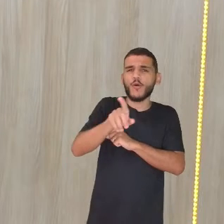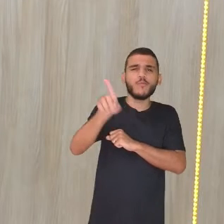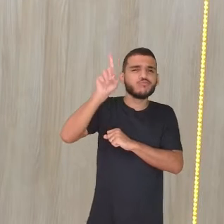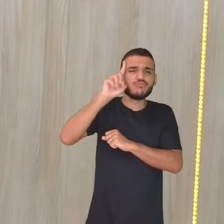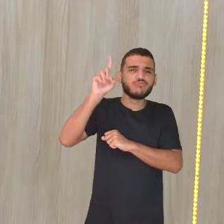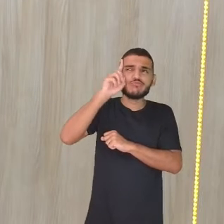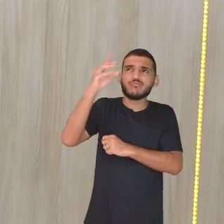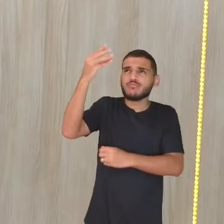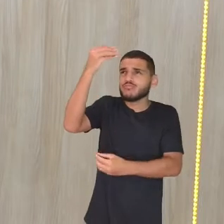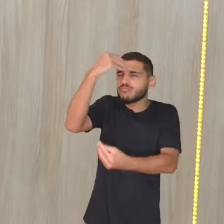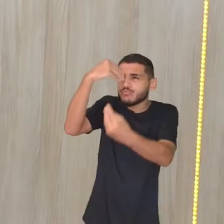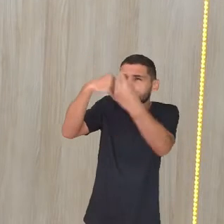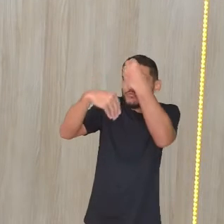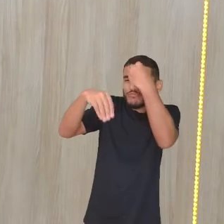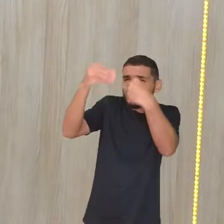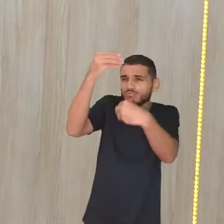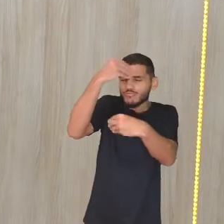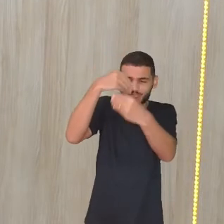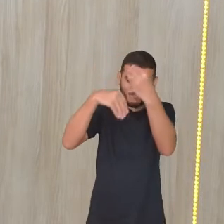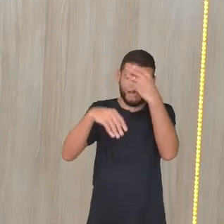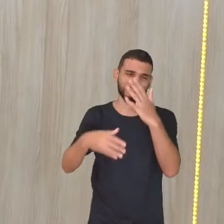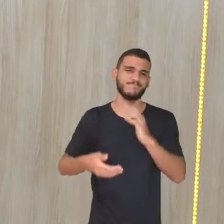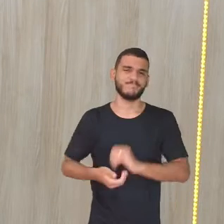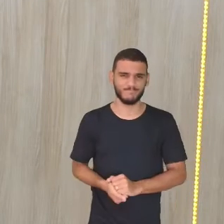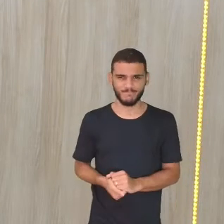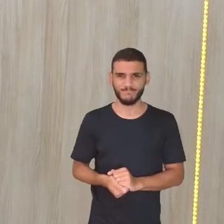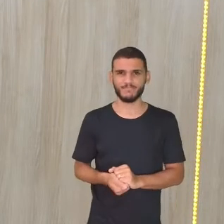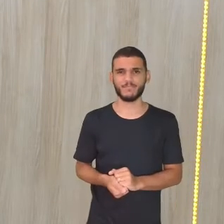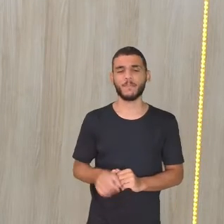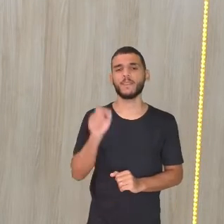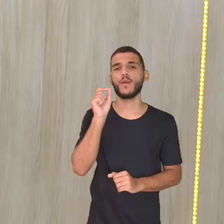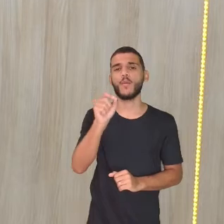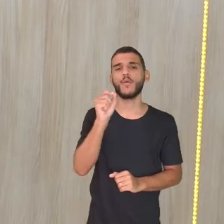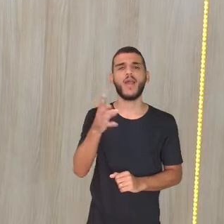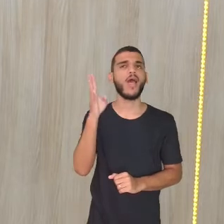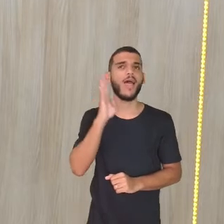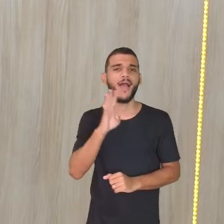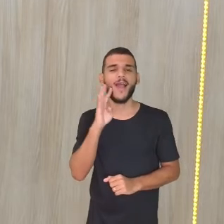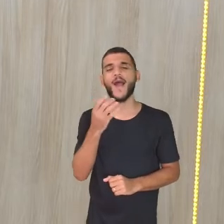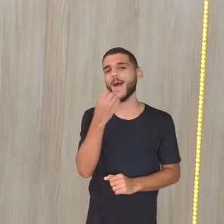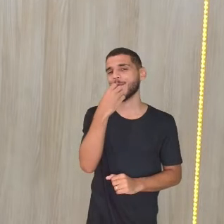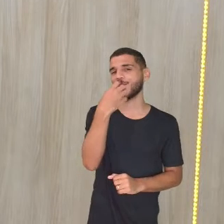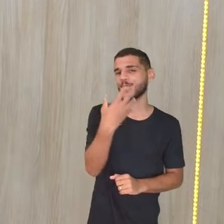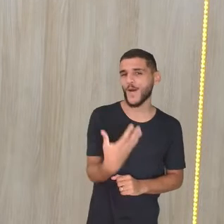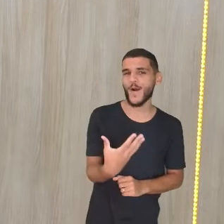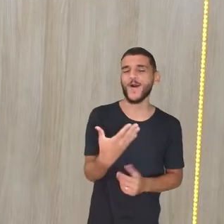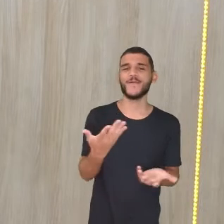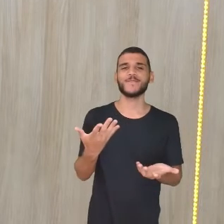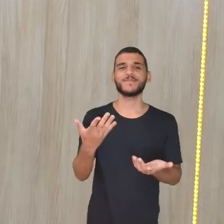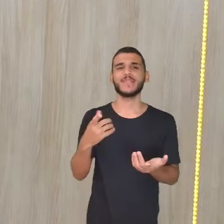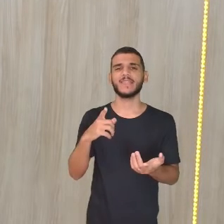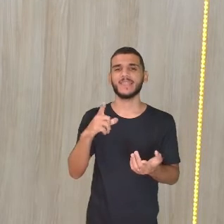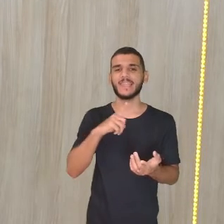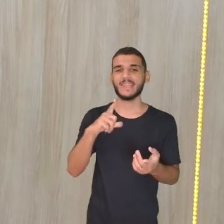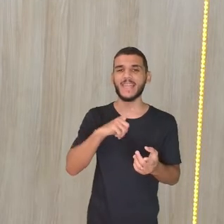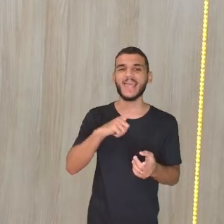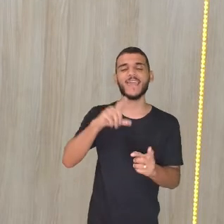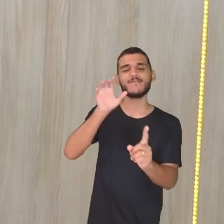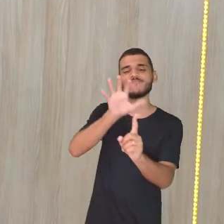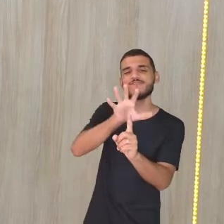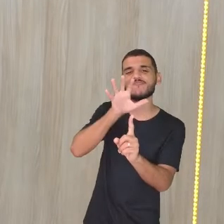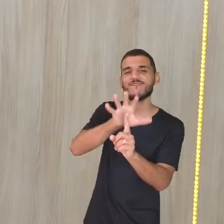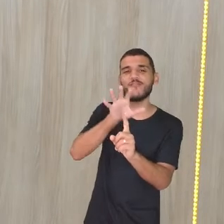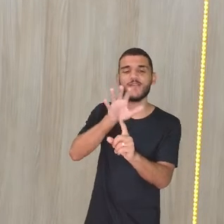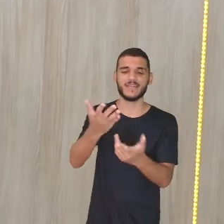tão bem. Então, a gente desaprende. E aquilo que é legal, que é bom, que reforça o